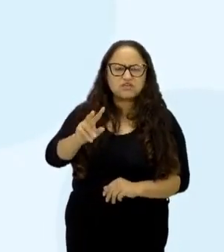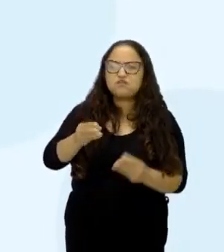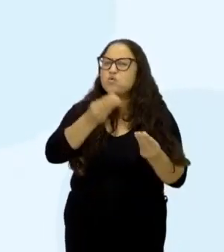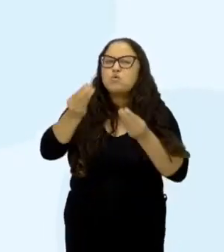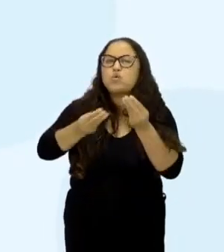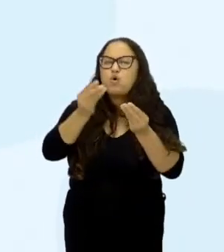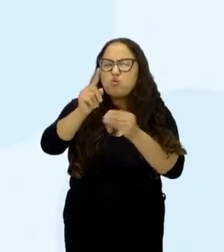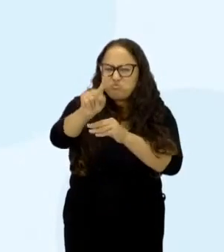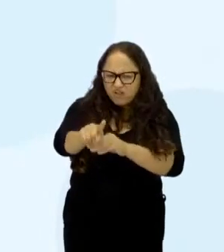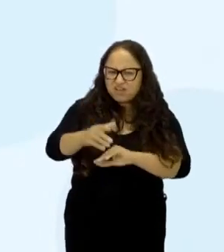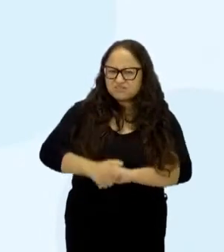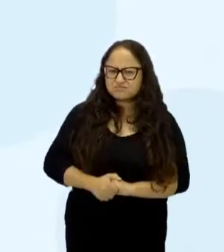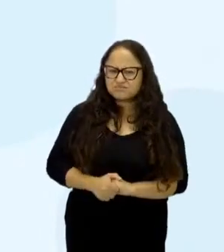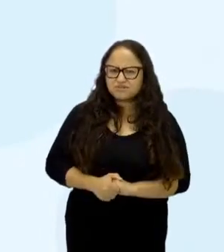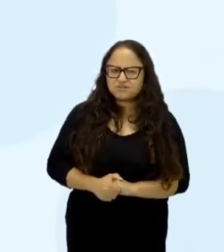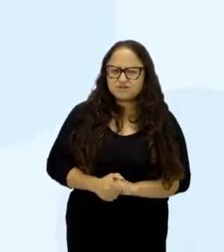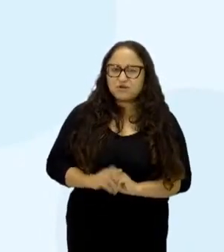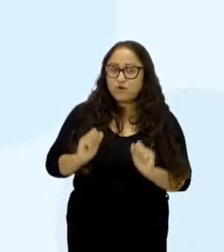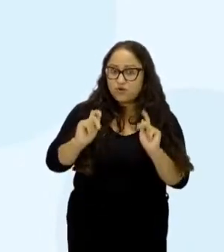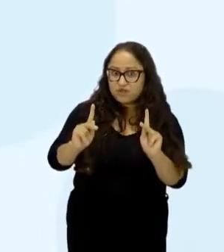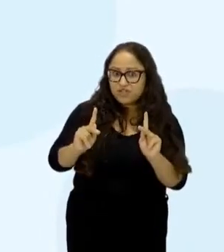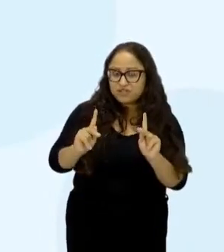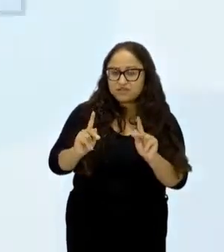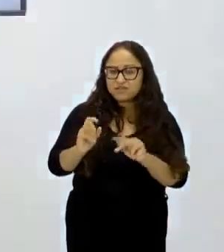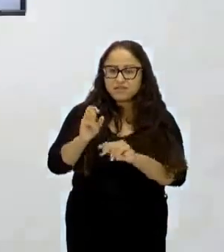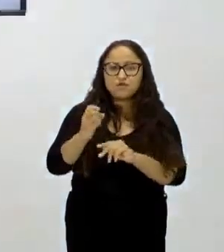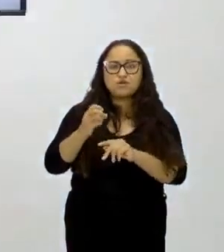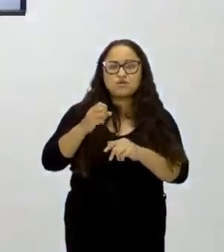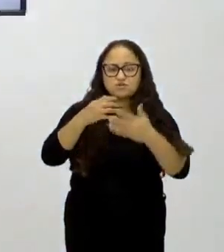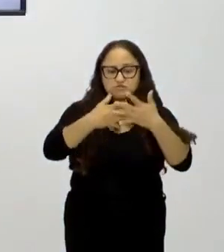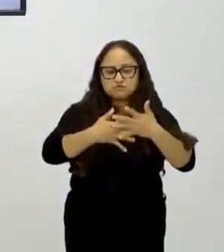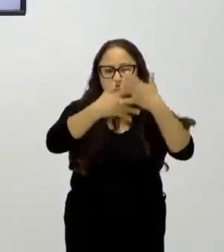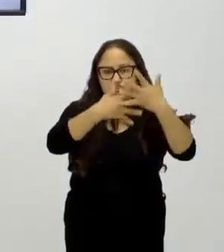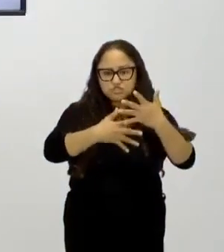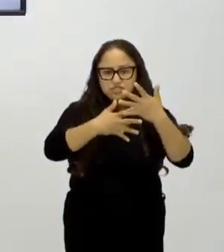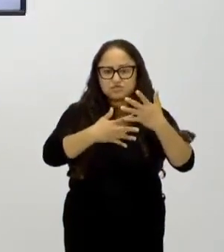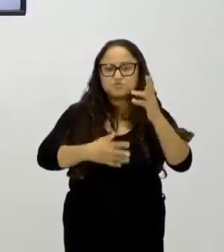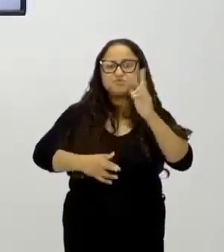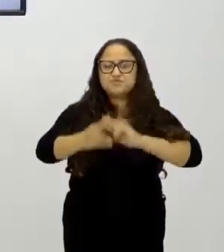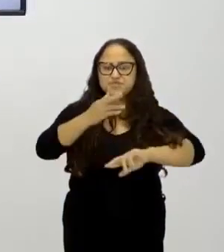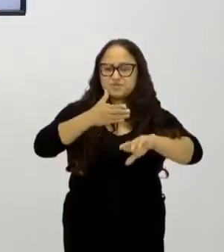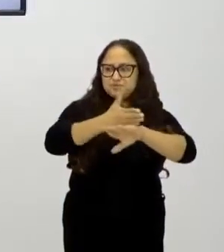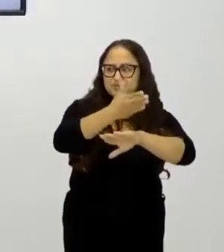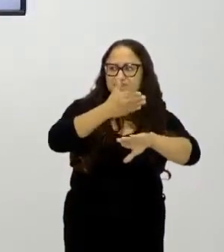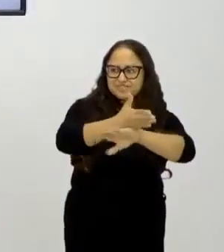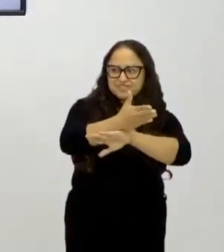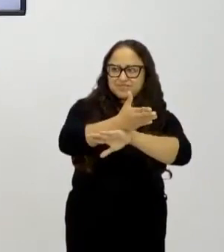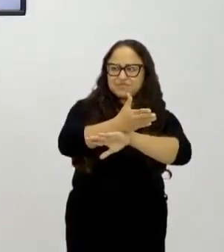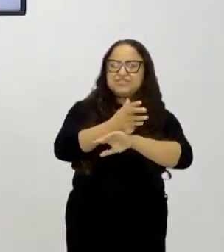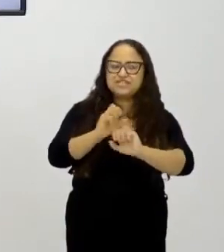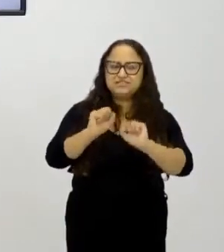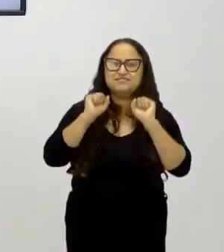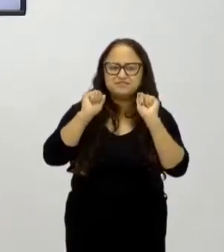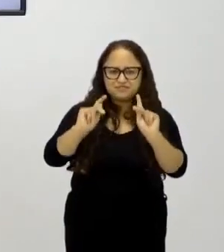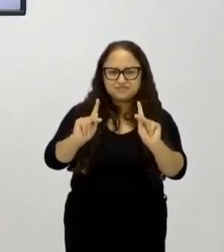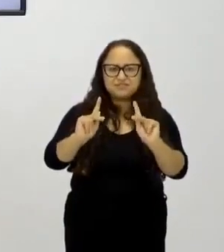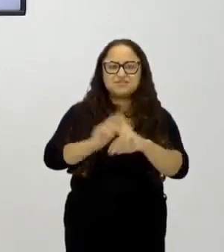humanos exatamente? Okay? Então, eu vou deixar o chat aberto para vocês que vocês participem agora. Vamos ver se vocês